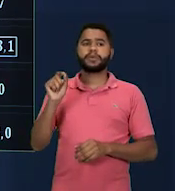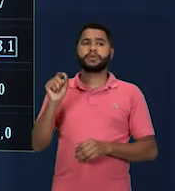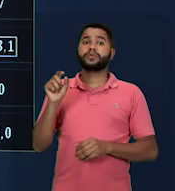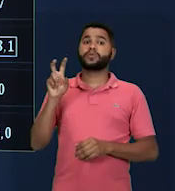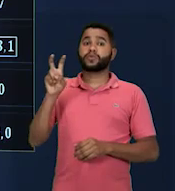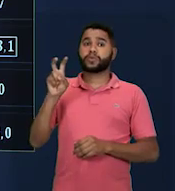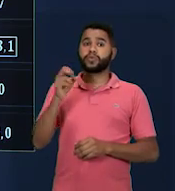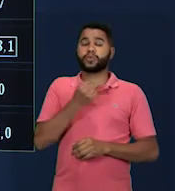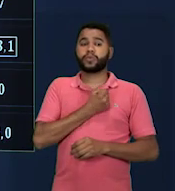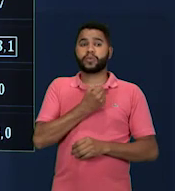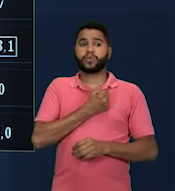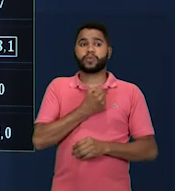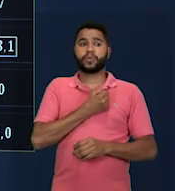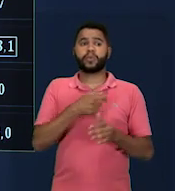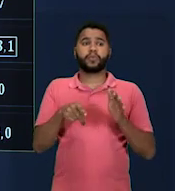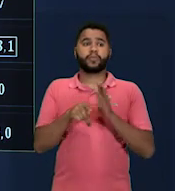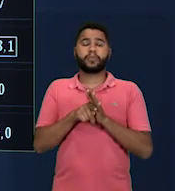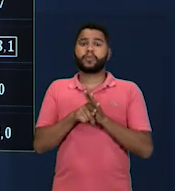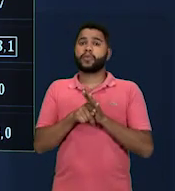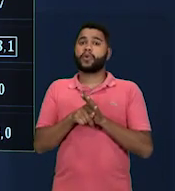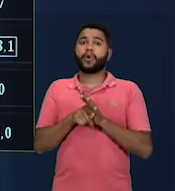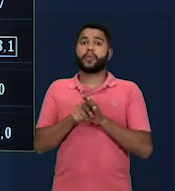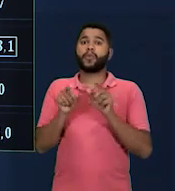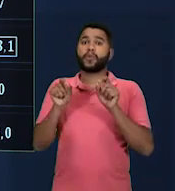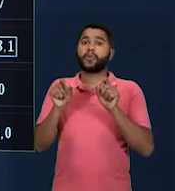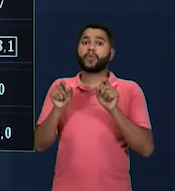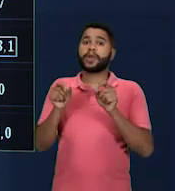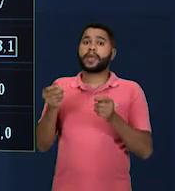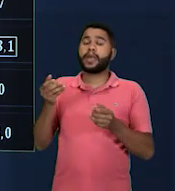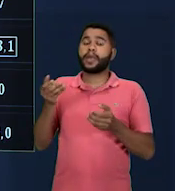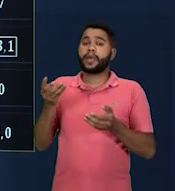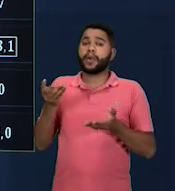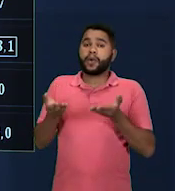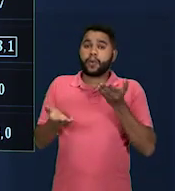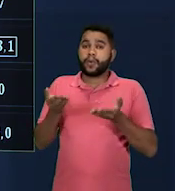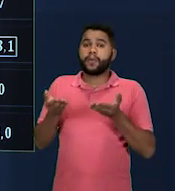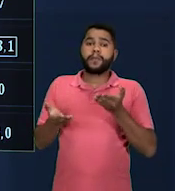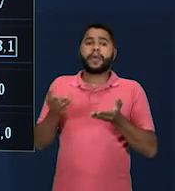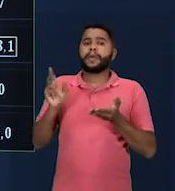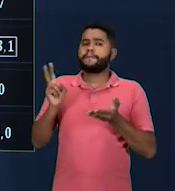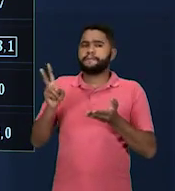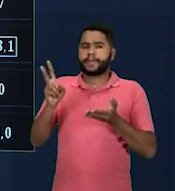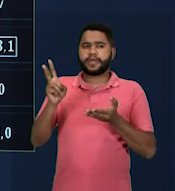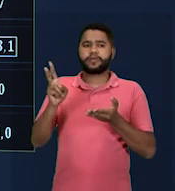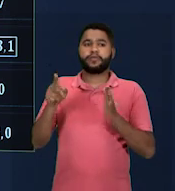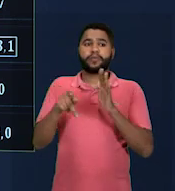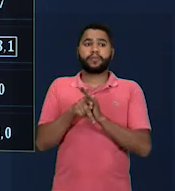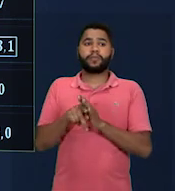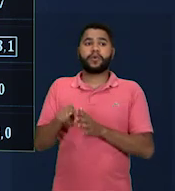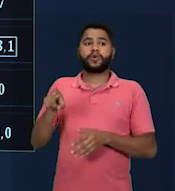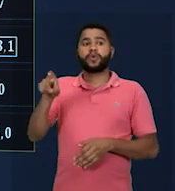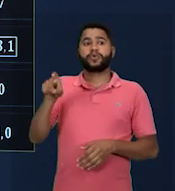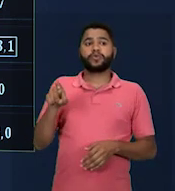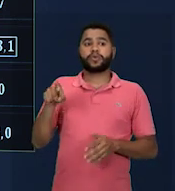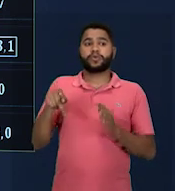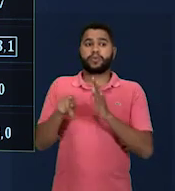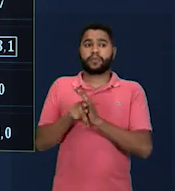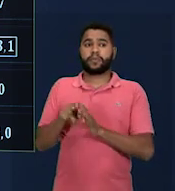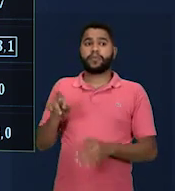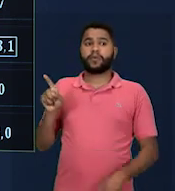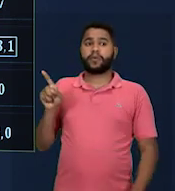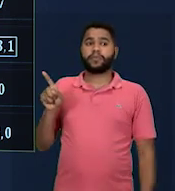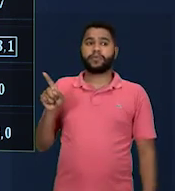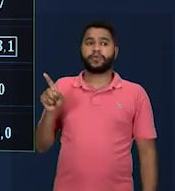5 numeradores, os pesos são sempre os mesmos. O que muda? A nota. Então, a agência X tirou 5 no